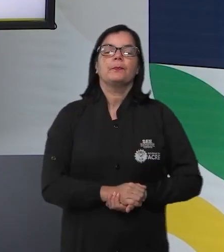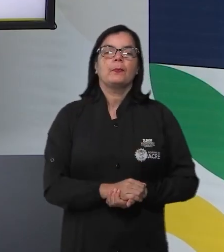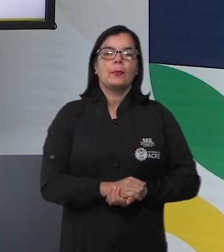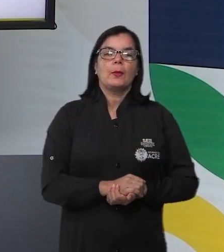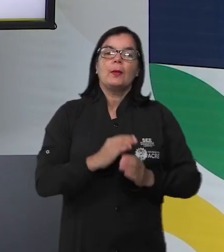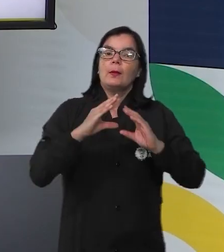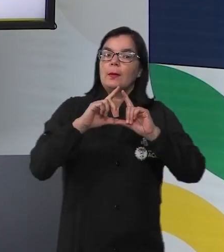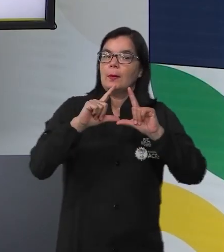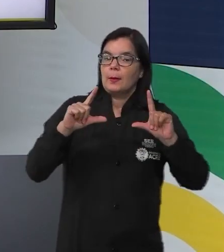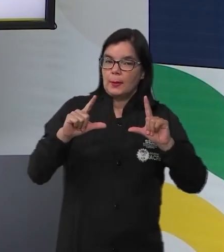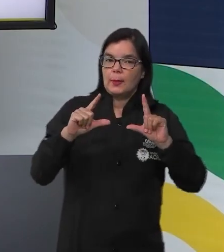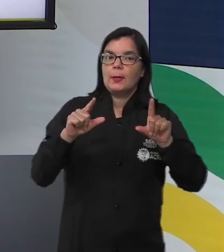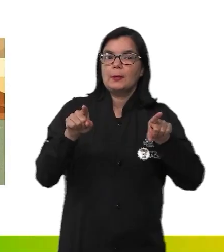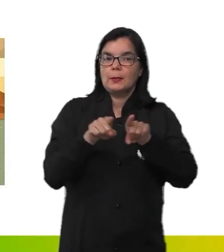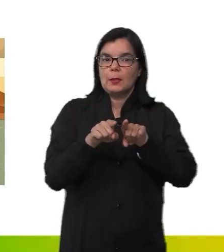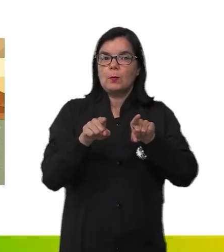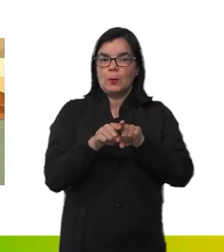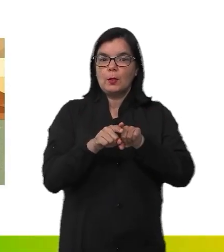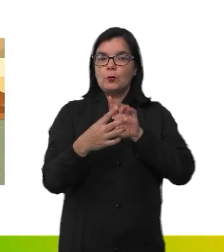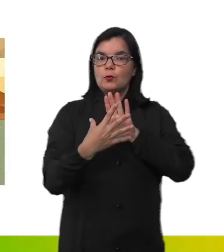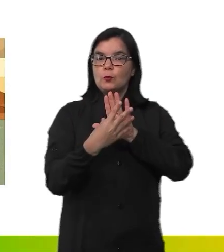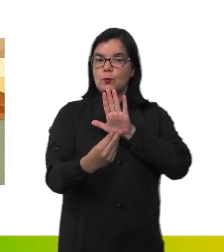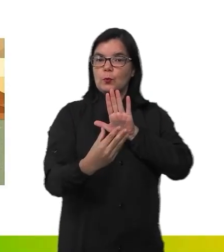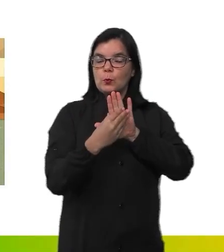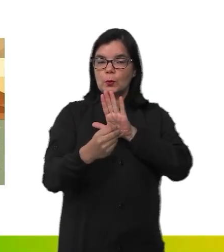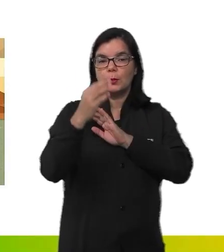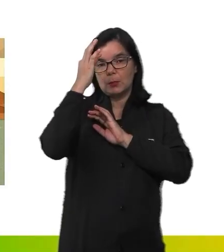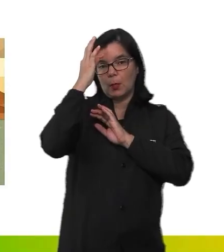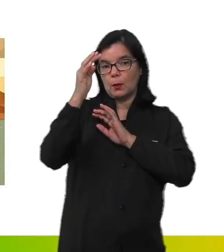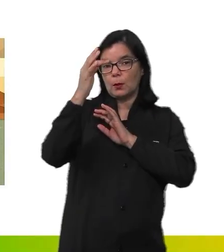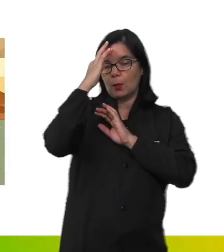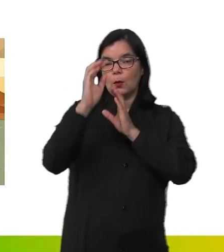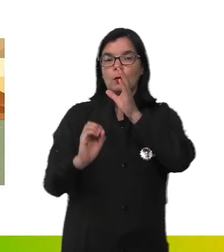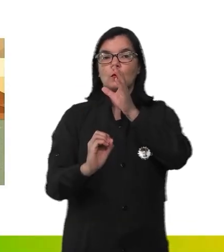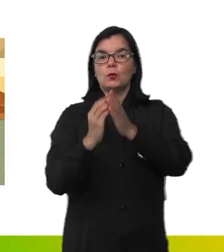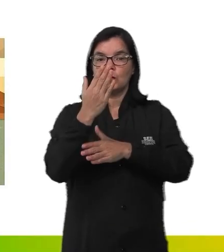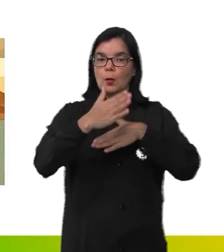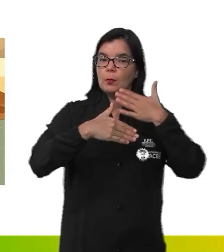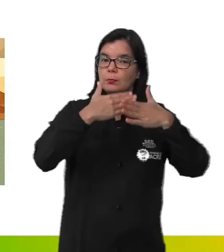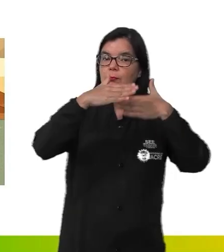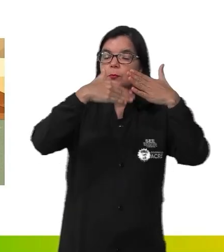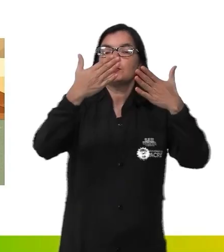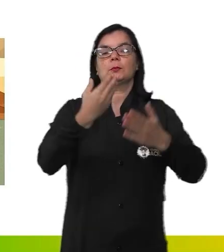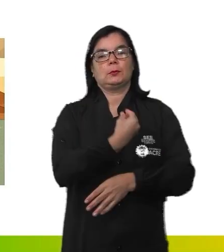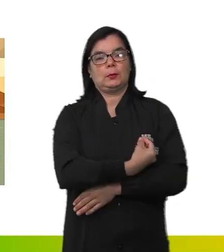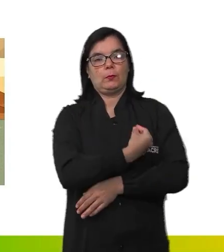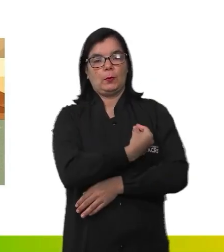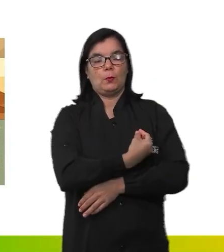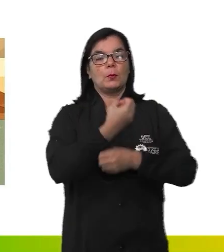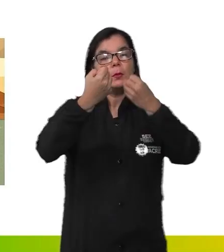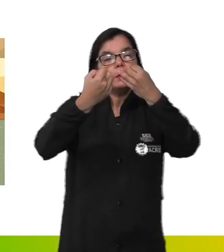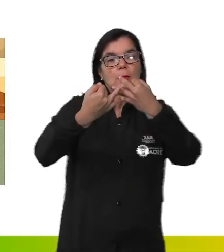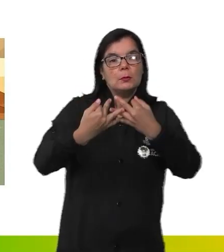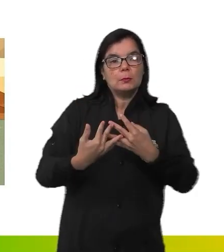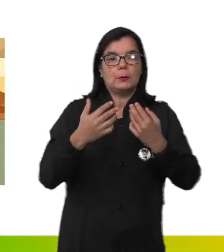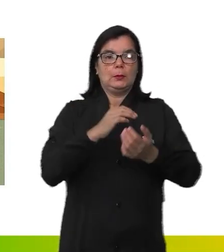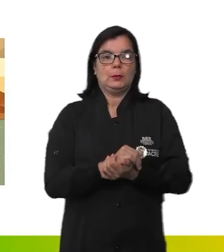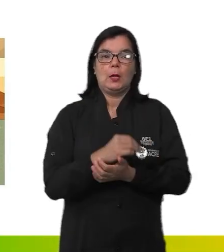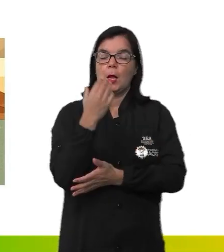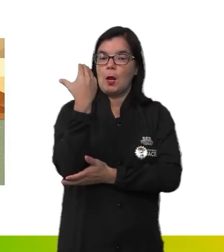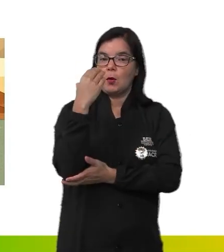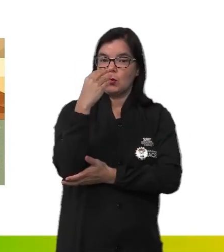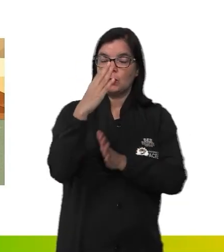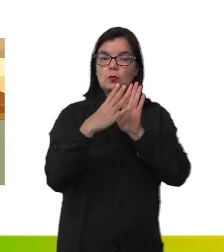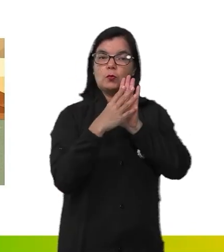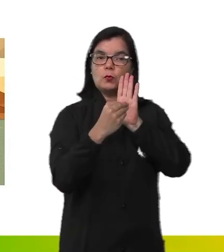E, é claro, a gente vai falar aí de modelos e teorias sobre a origem da evolução da vida. O que ela me fala? A ciência